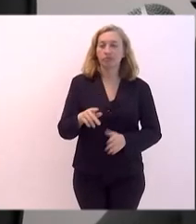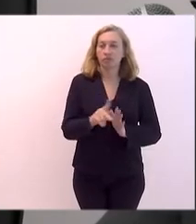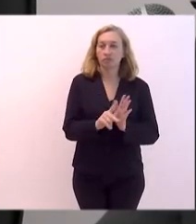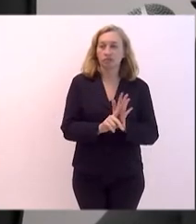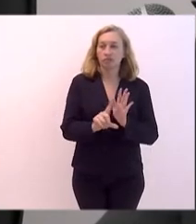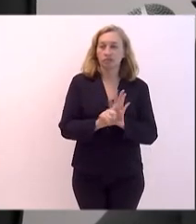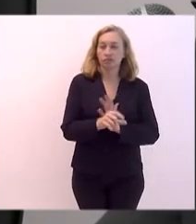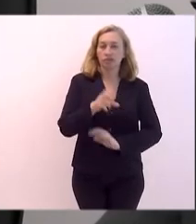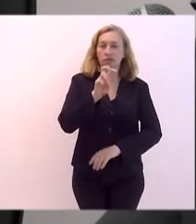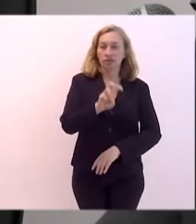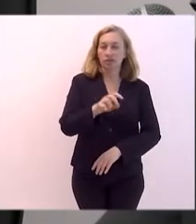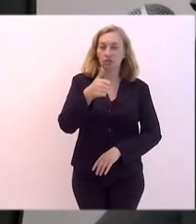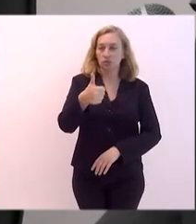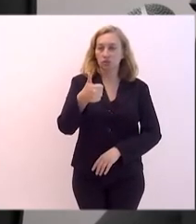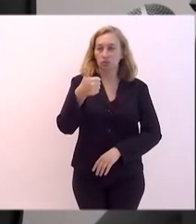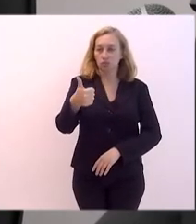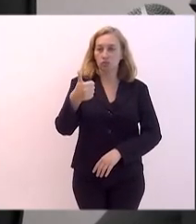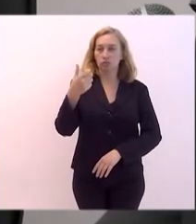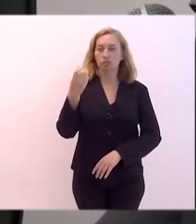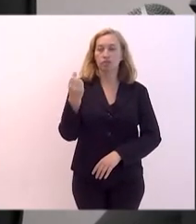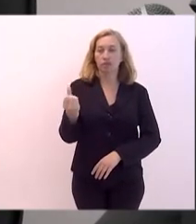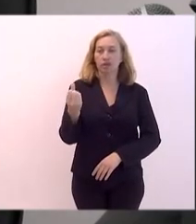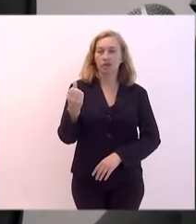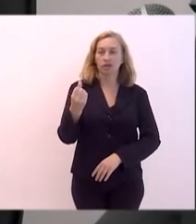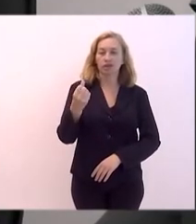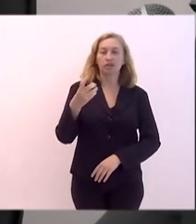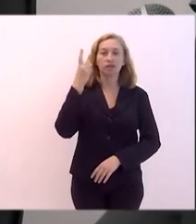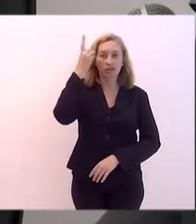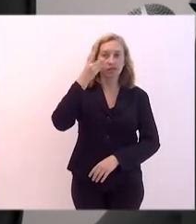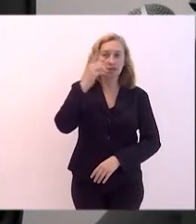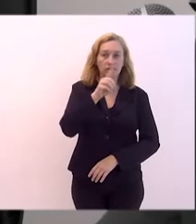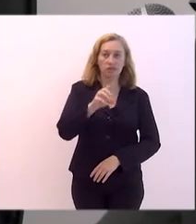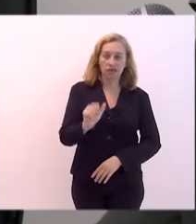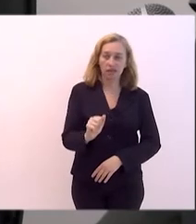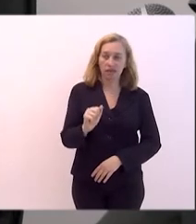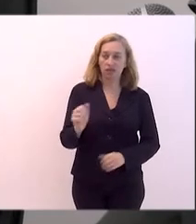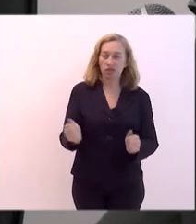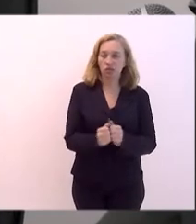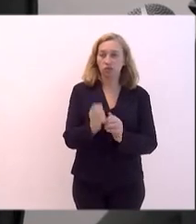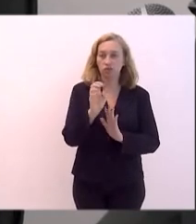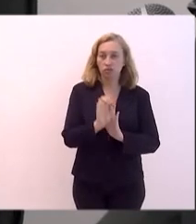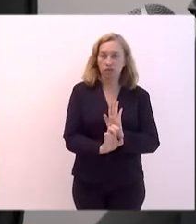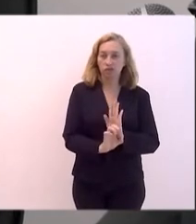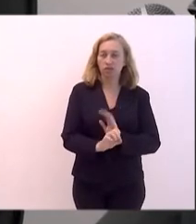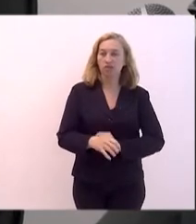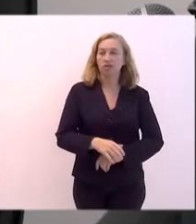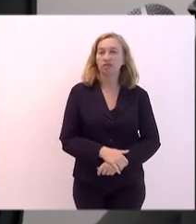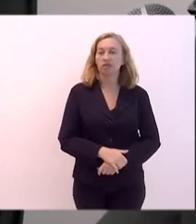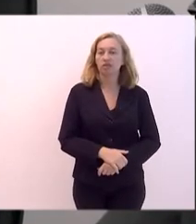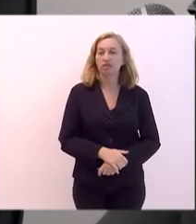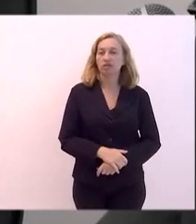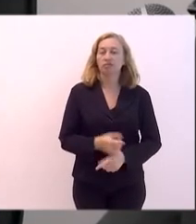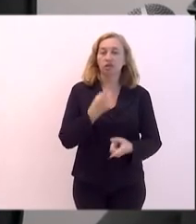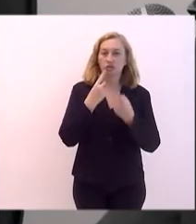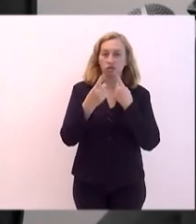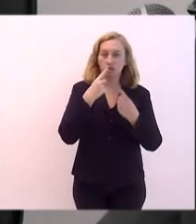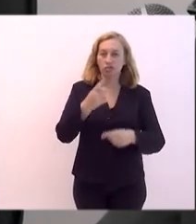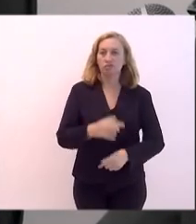lei 5116-2021, autoria do deputado Renato Zaca, parecer pela constitucionalidade com emendas. Em